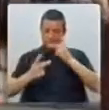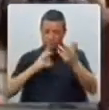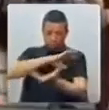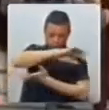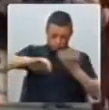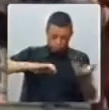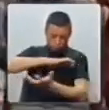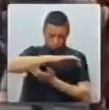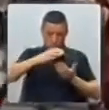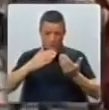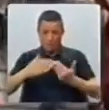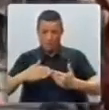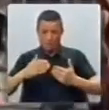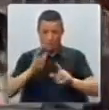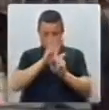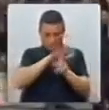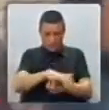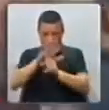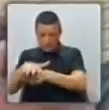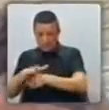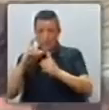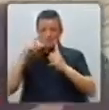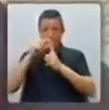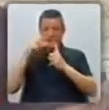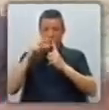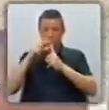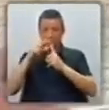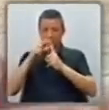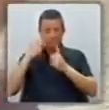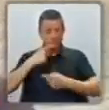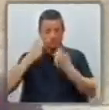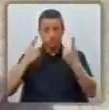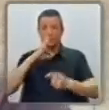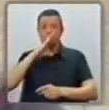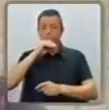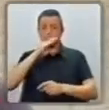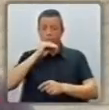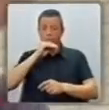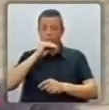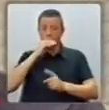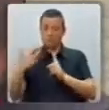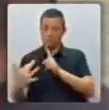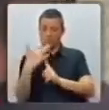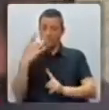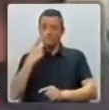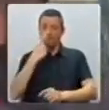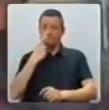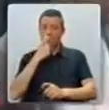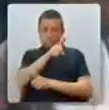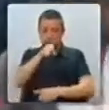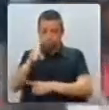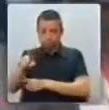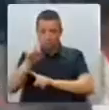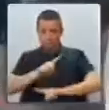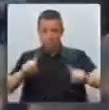que tem sido alvo de discriminação no território paquistanês. Vários agentes da polícia foram depois atacados com pedras, acusados de não